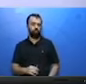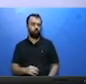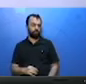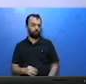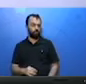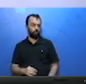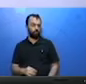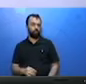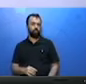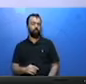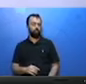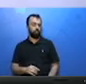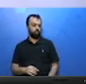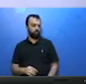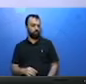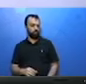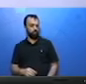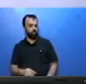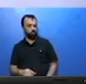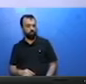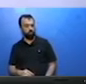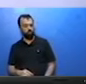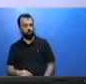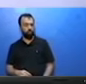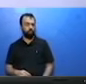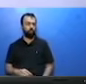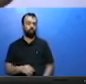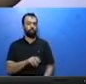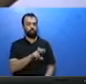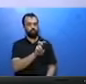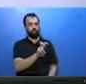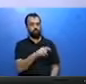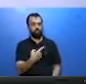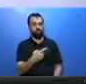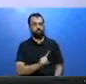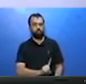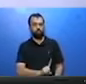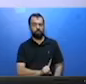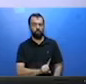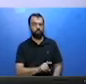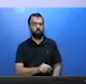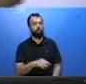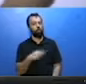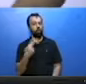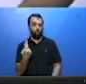a ordenada aqui, que é 5 menos o 1, 4, ou eu conto.